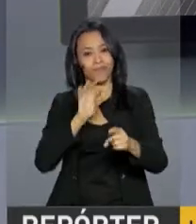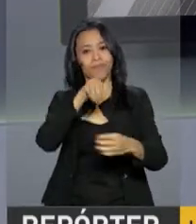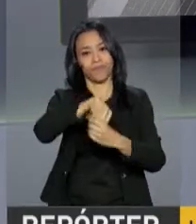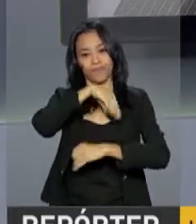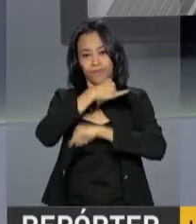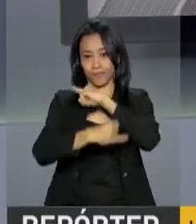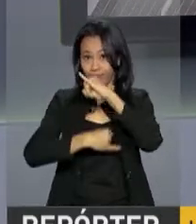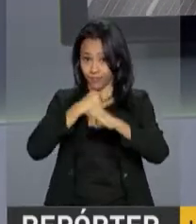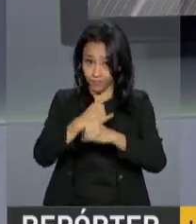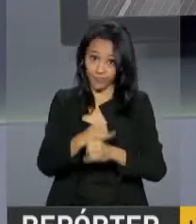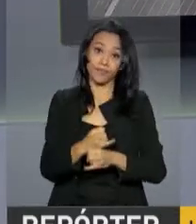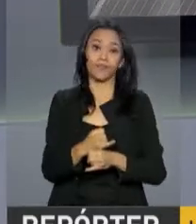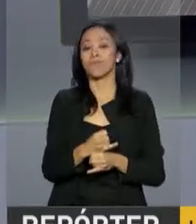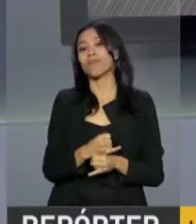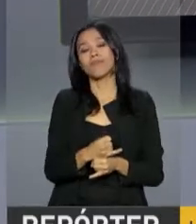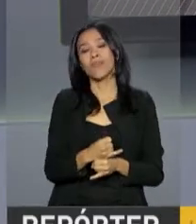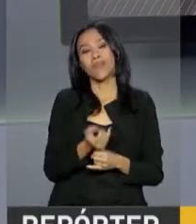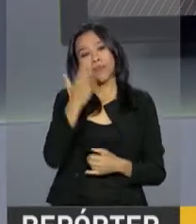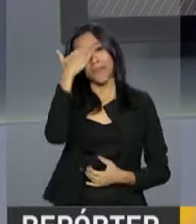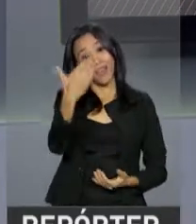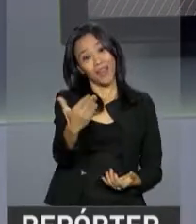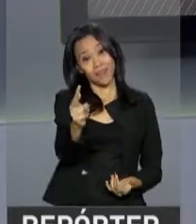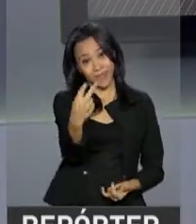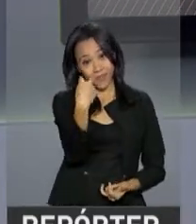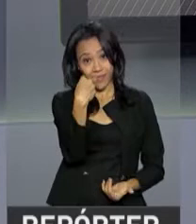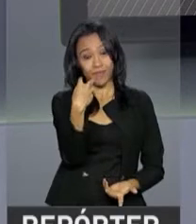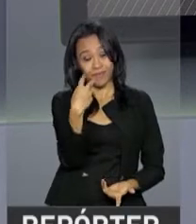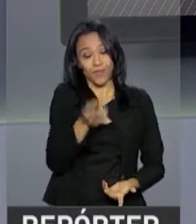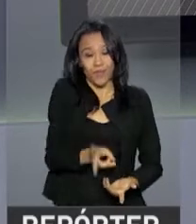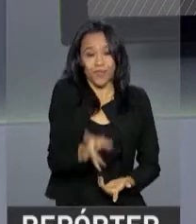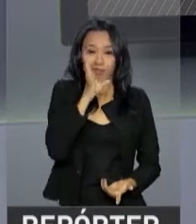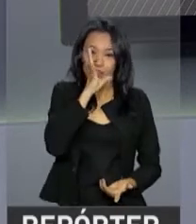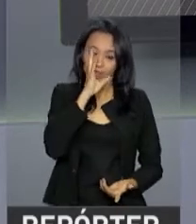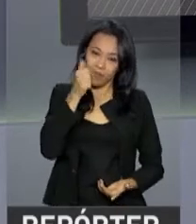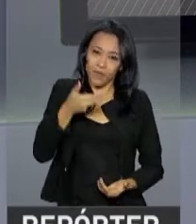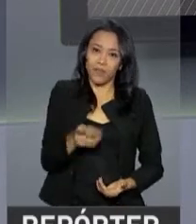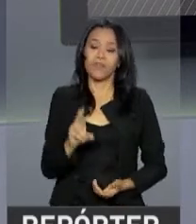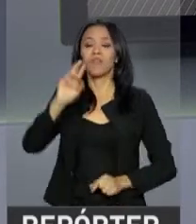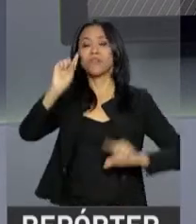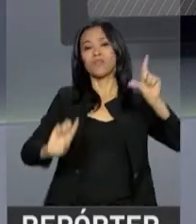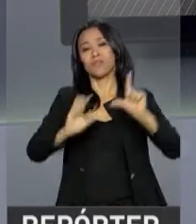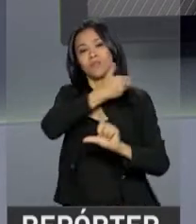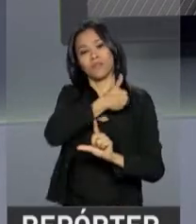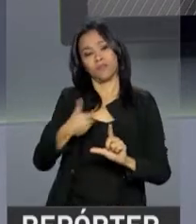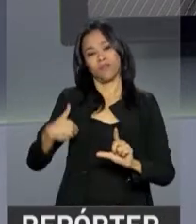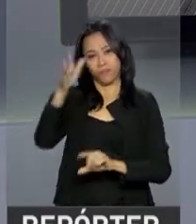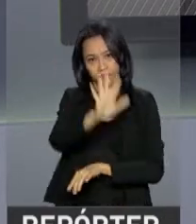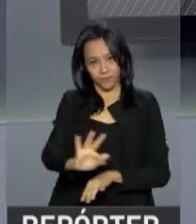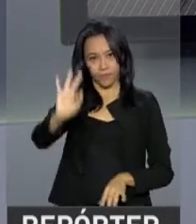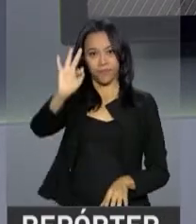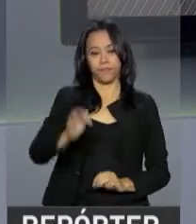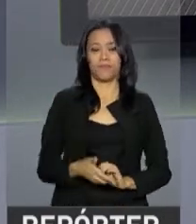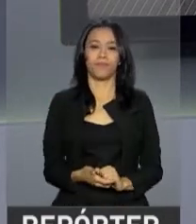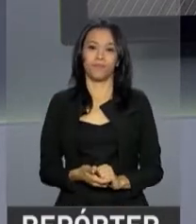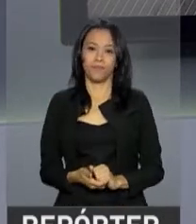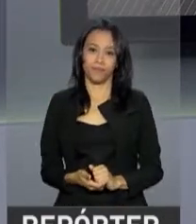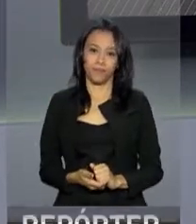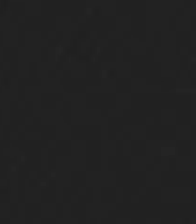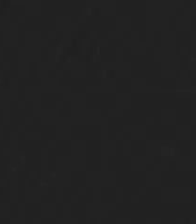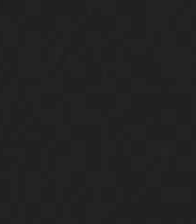da nbr na internet obrigada pela sua companhia e continue com a gente aqui na nbr a tv do governo federal